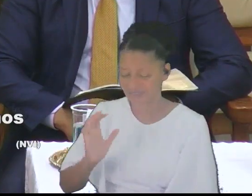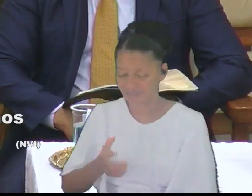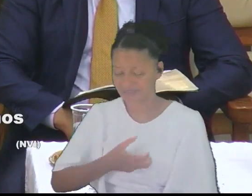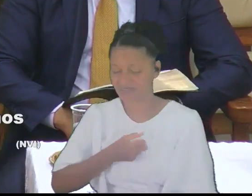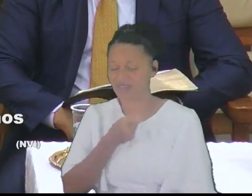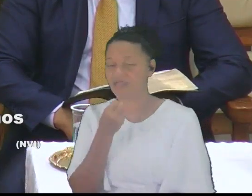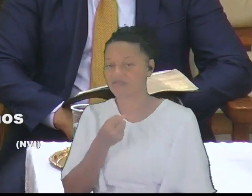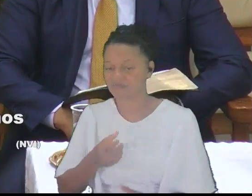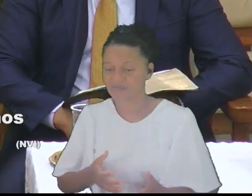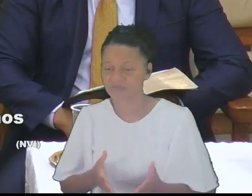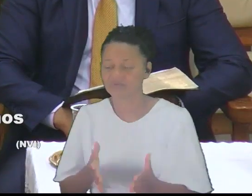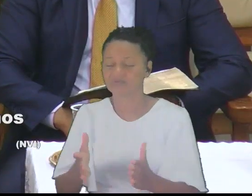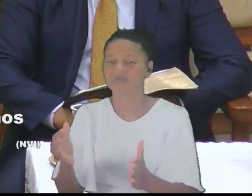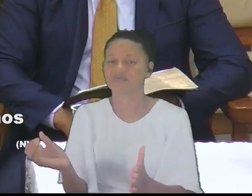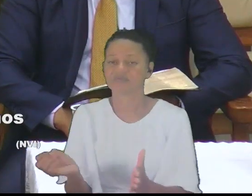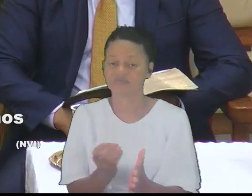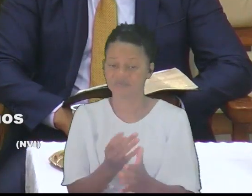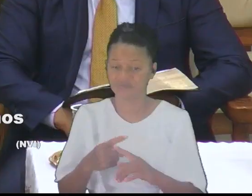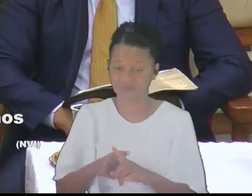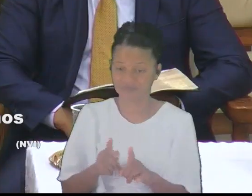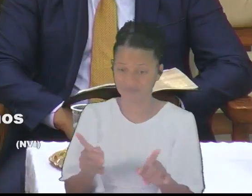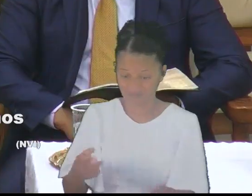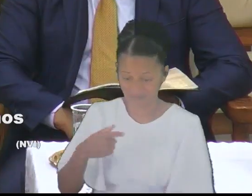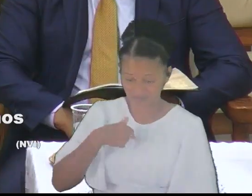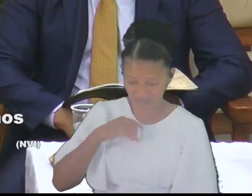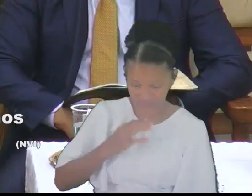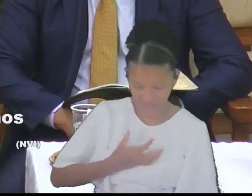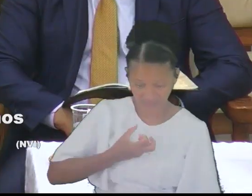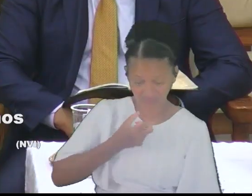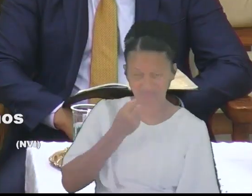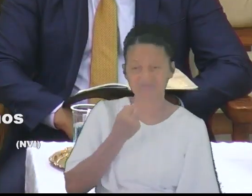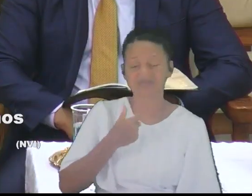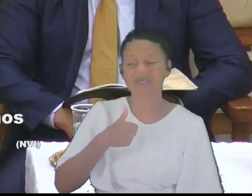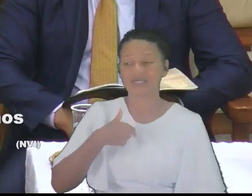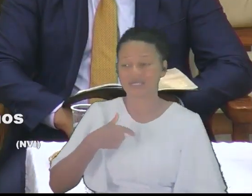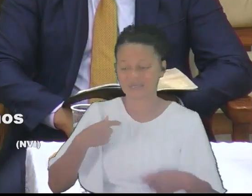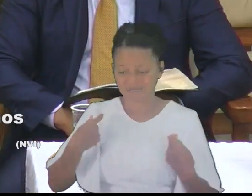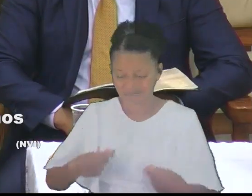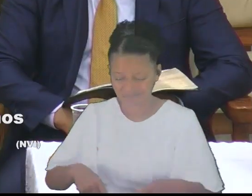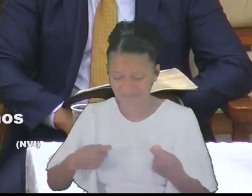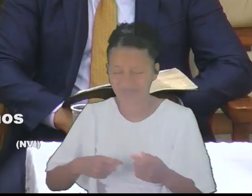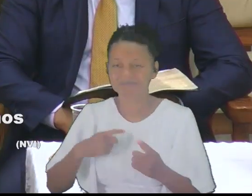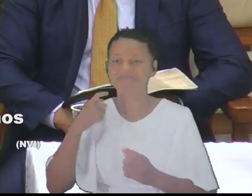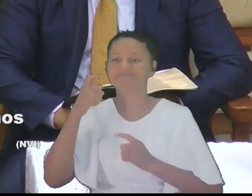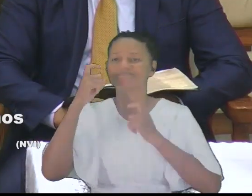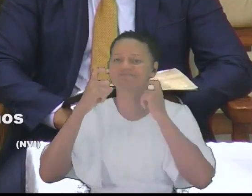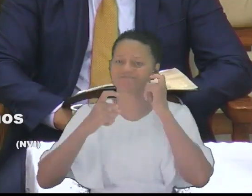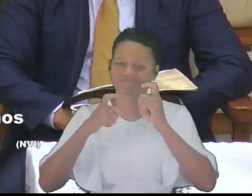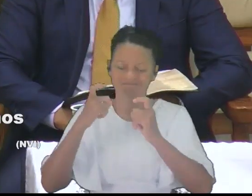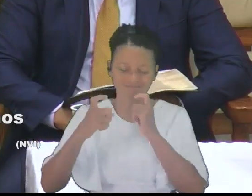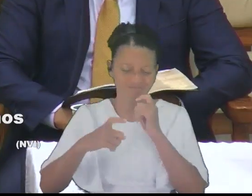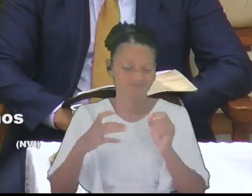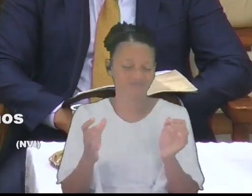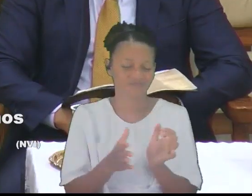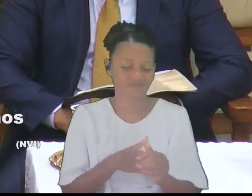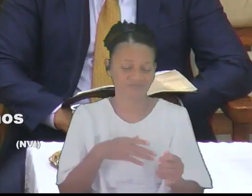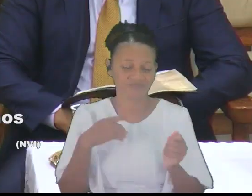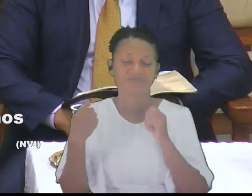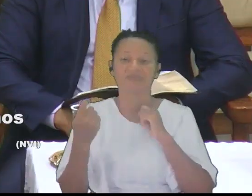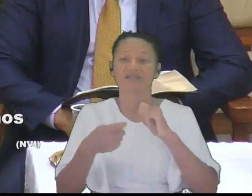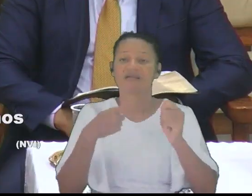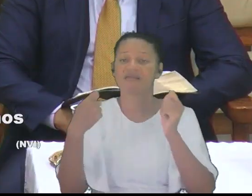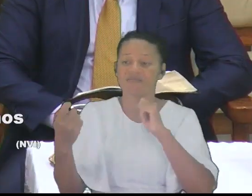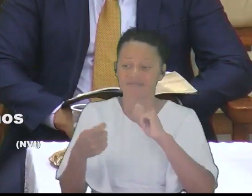Calvário. Mas se eu sou salvo, eu tenho que me importar, aleluia, com os outros.